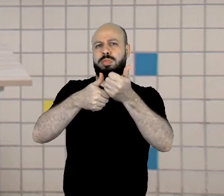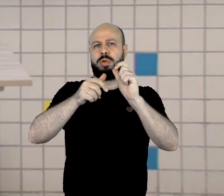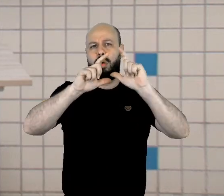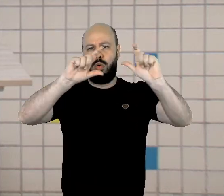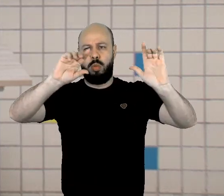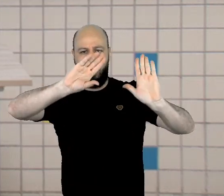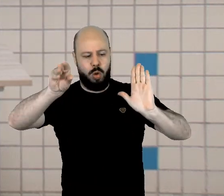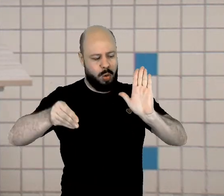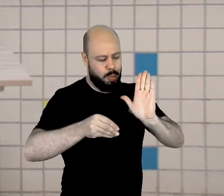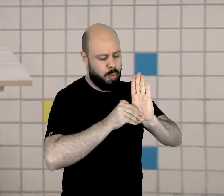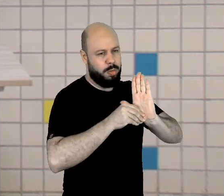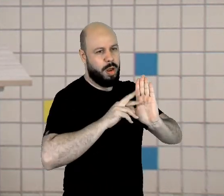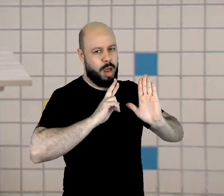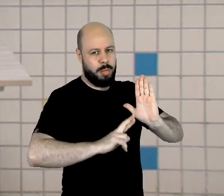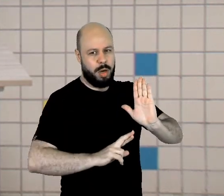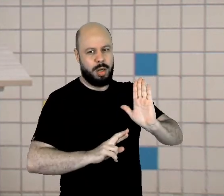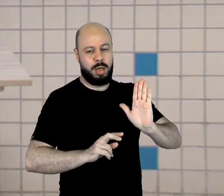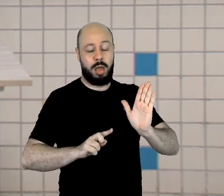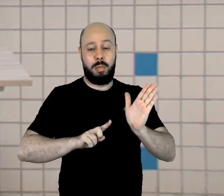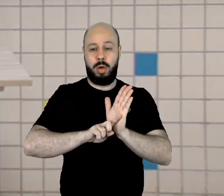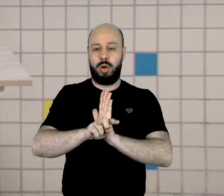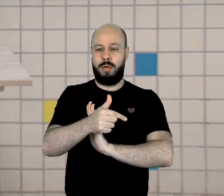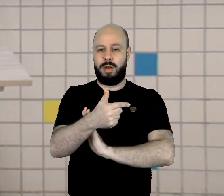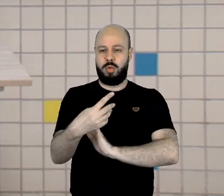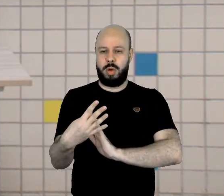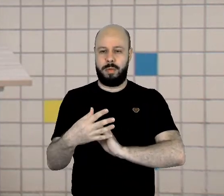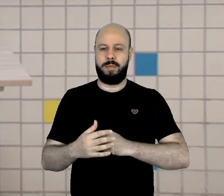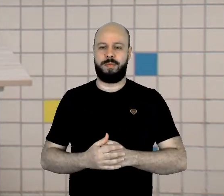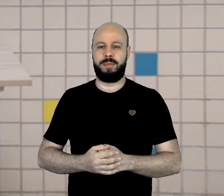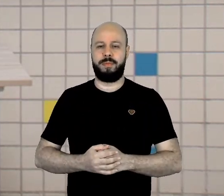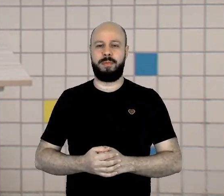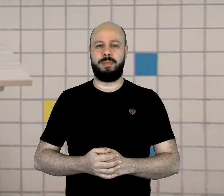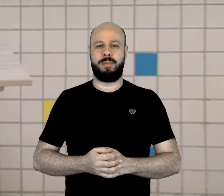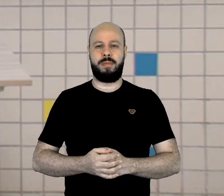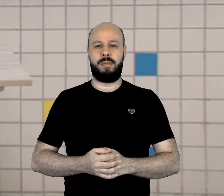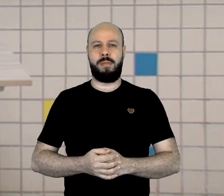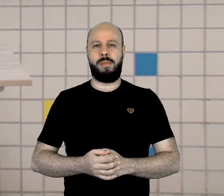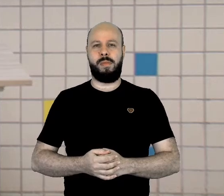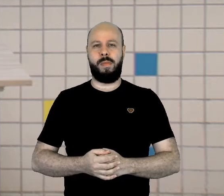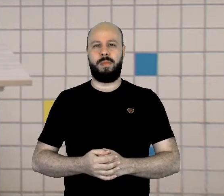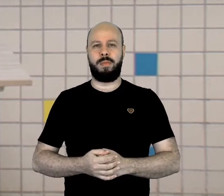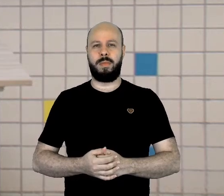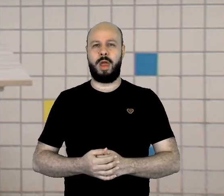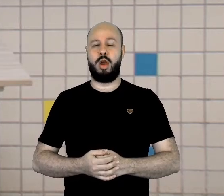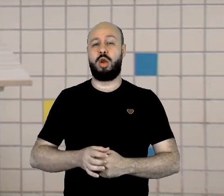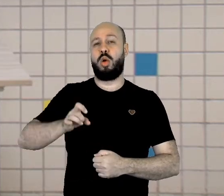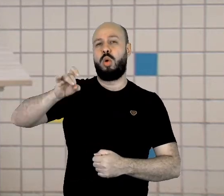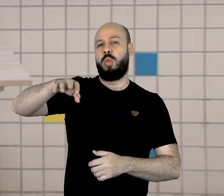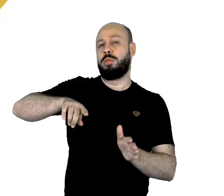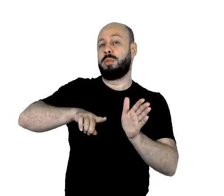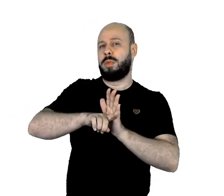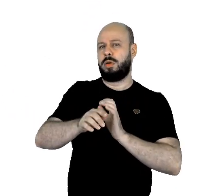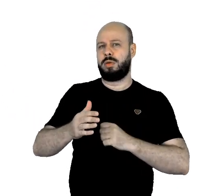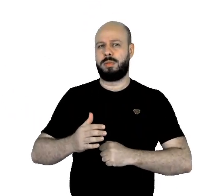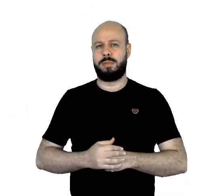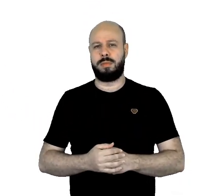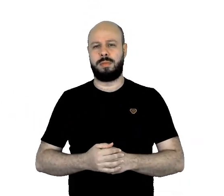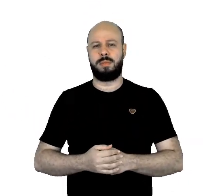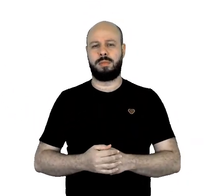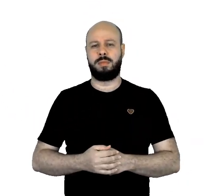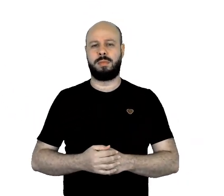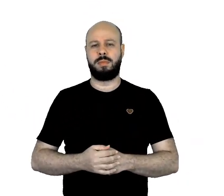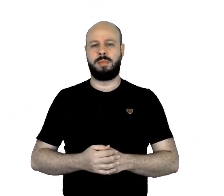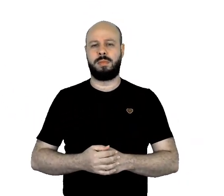e responder aí na número 24, ok? Vamos para a nossa última questão. Ela